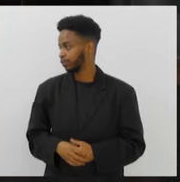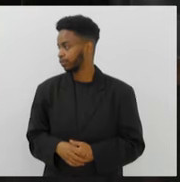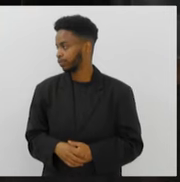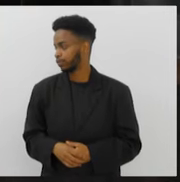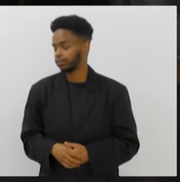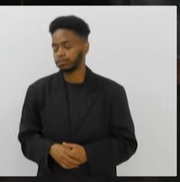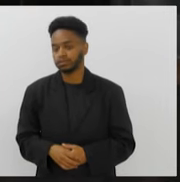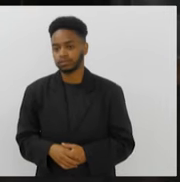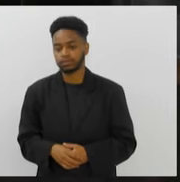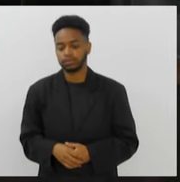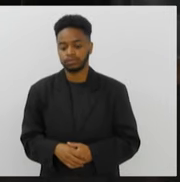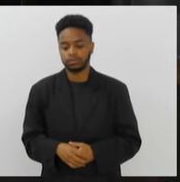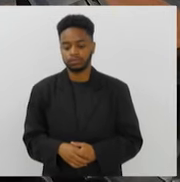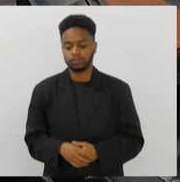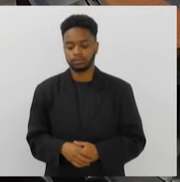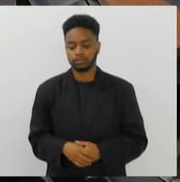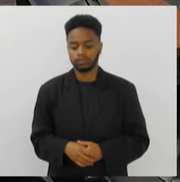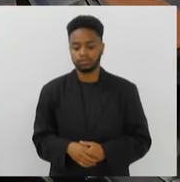regimentais.